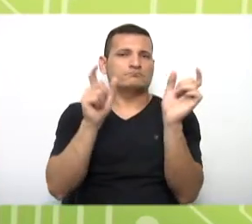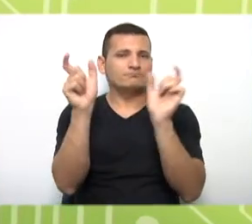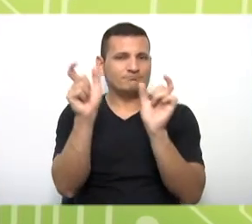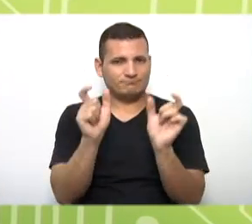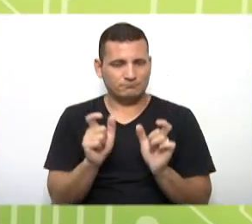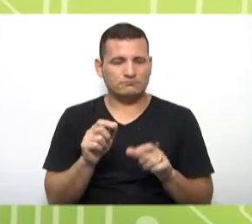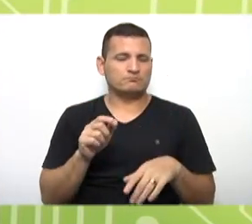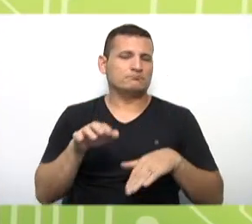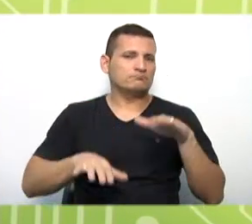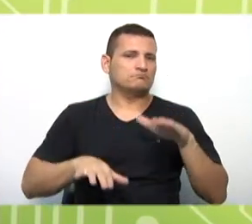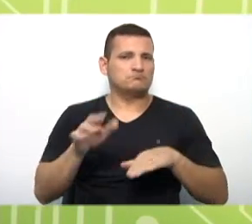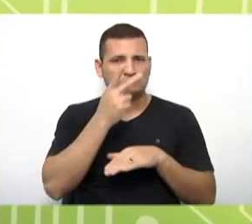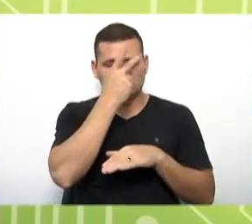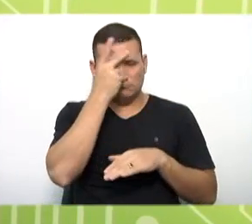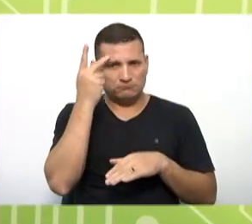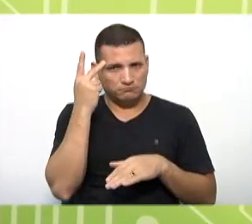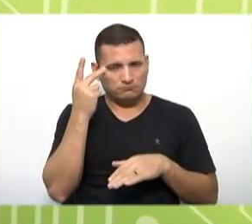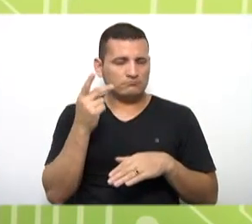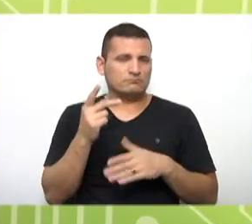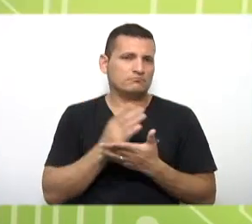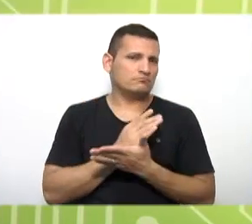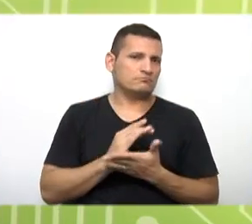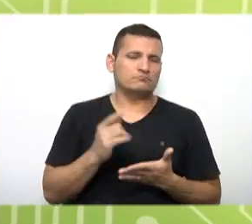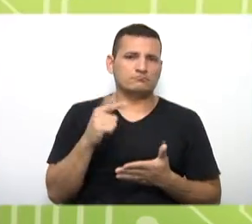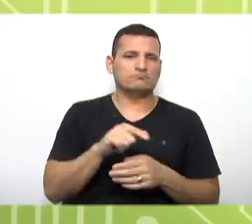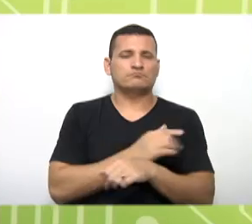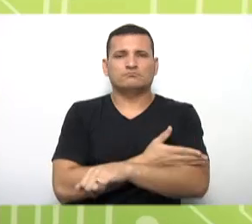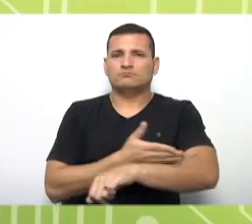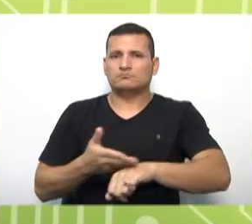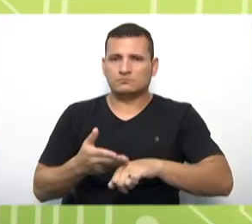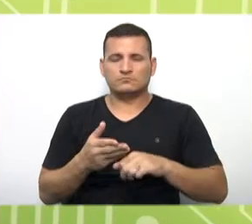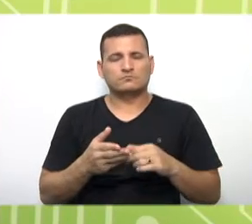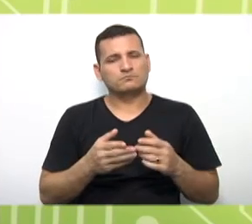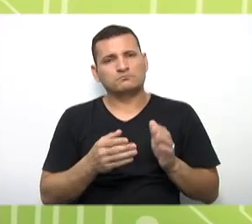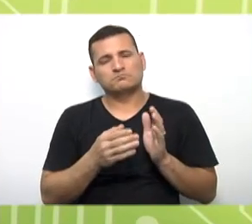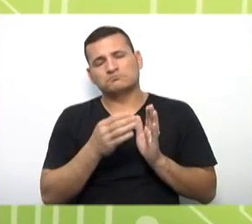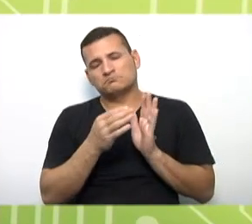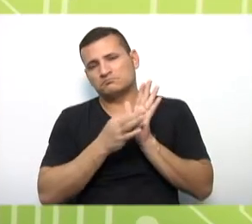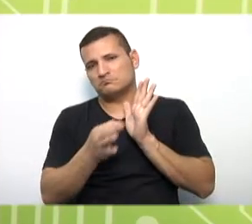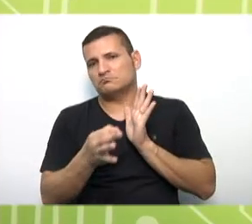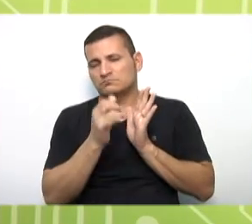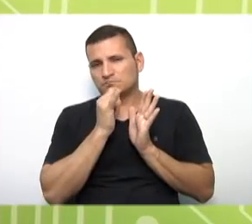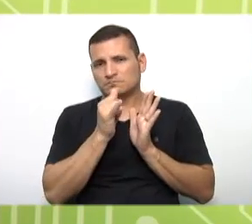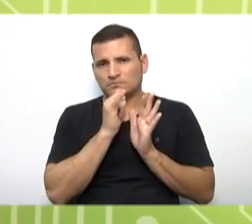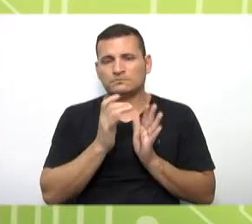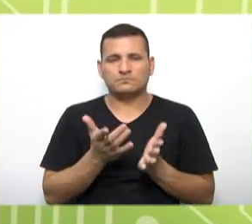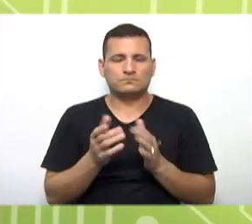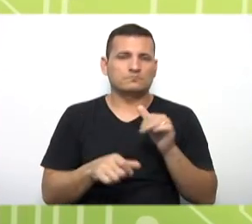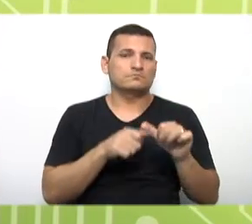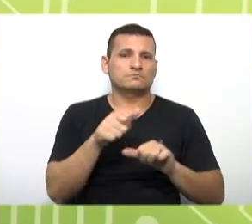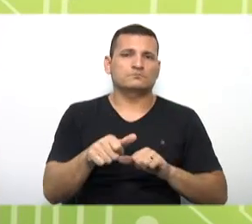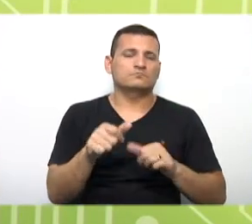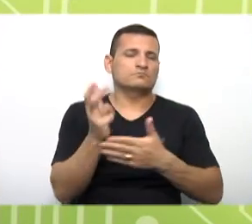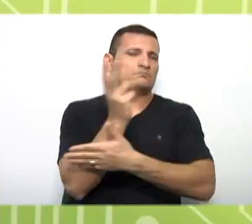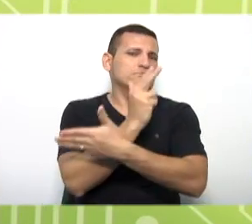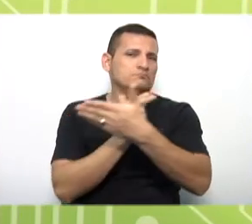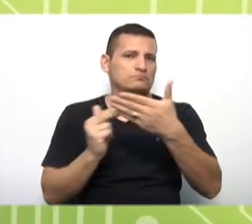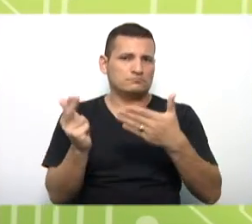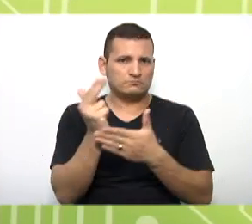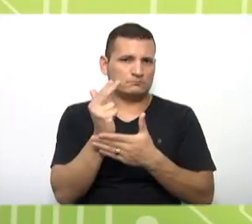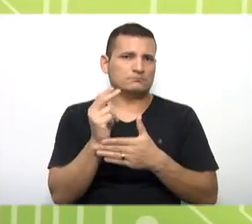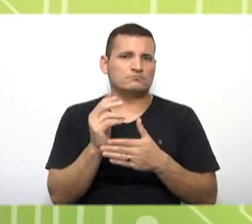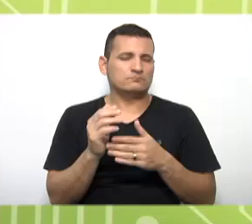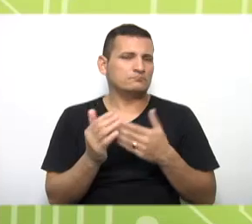pessoas não estão tão acostumadas. Vamos supor aqui uma mudança no organograma aqui das